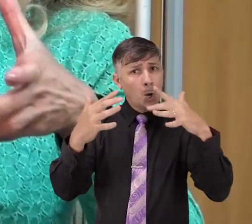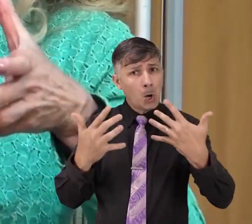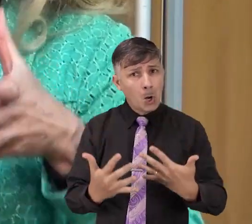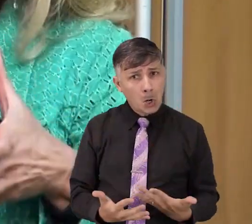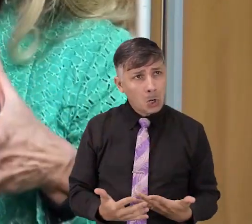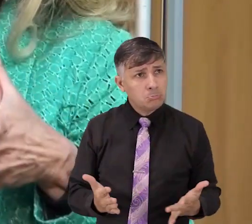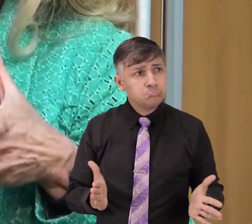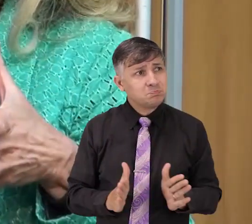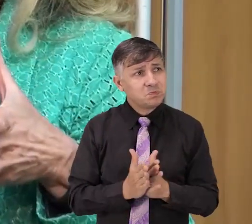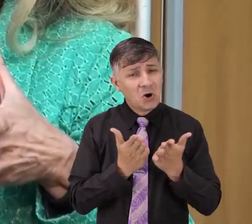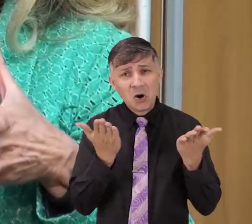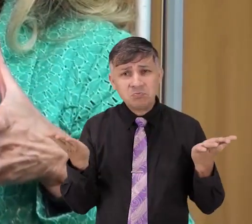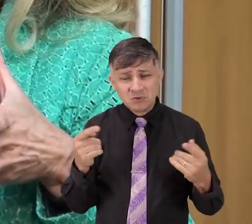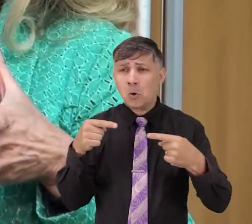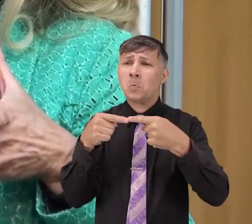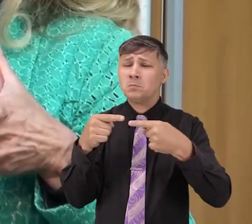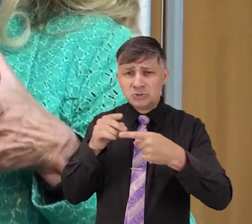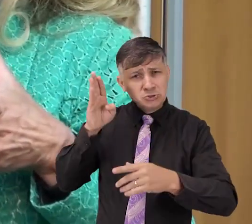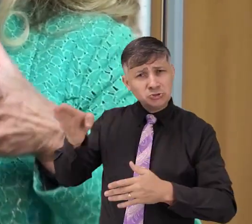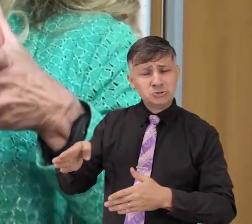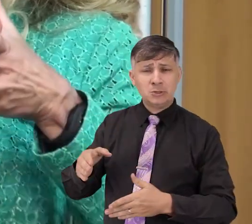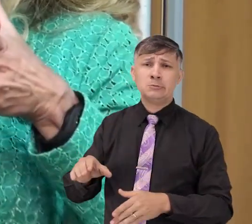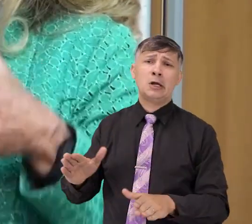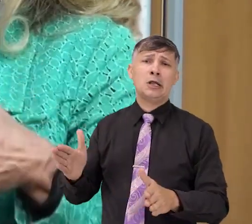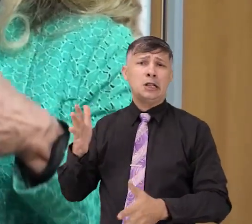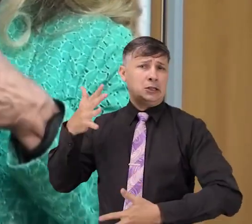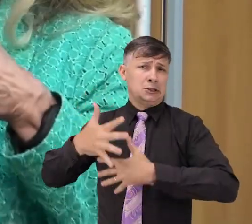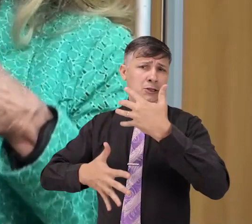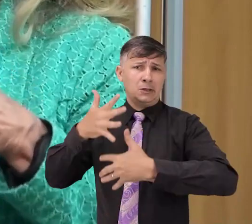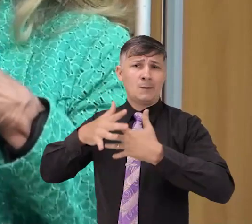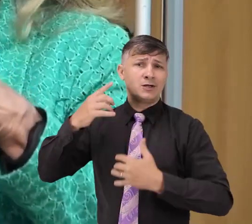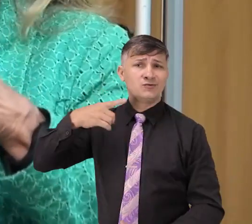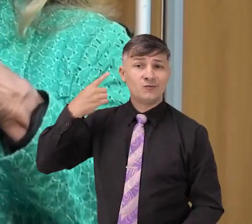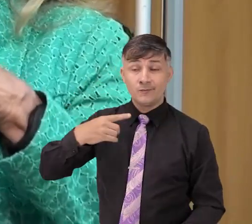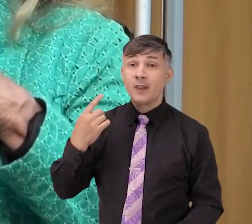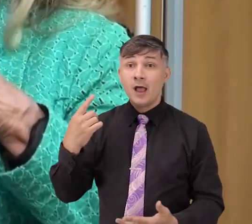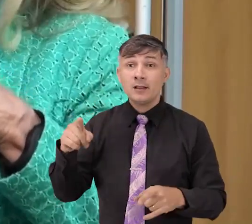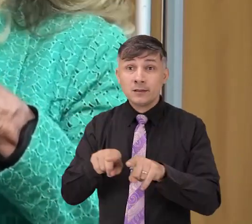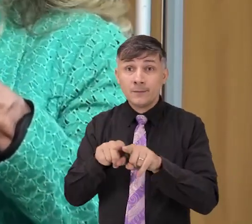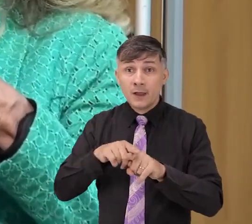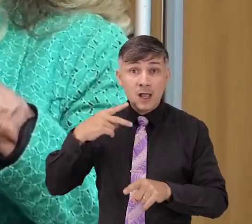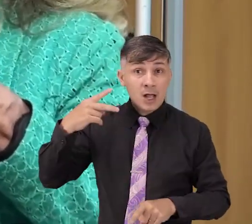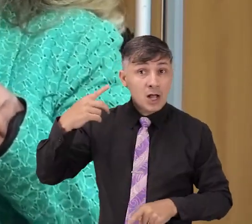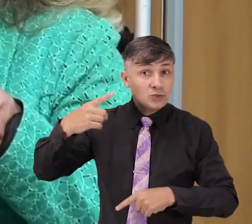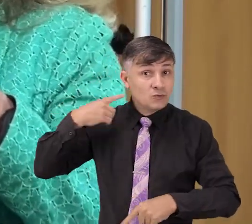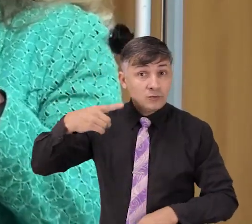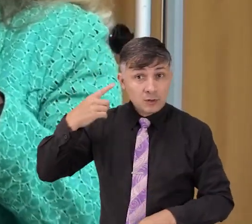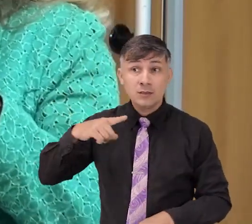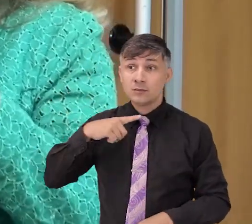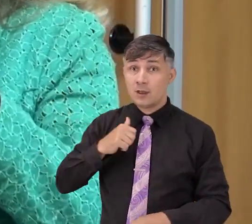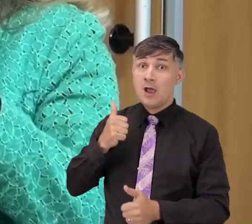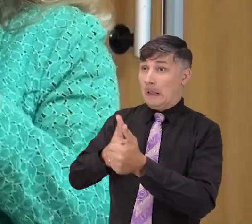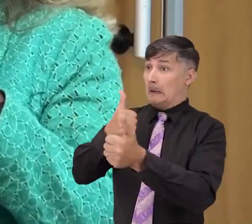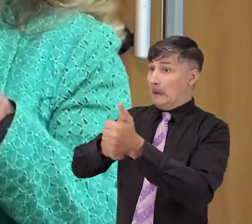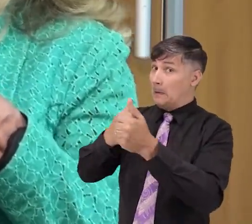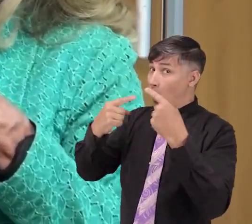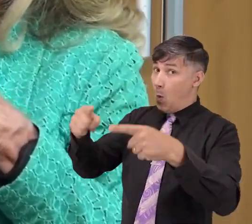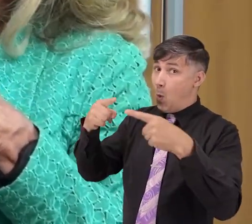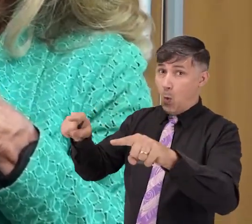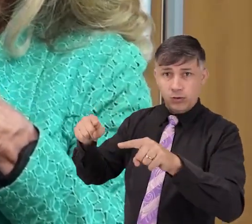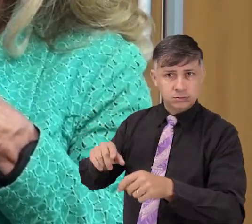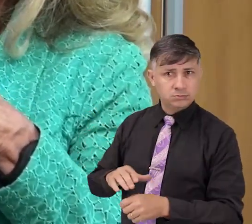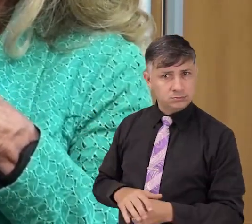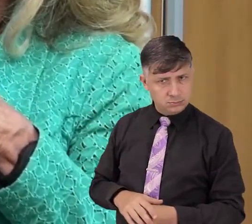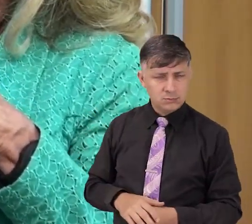reflete diretamente na advocacia, e a advocacia hoje está cada vez, além de perseguida politicamente, aí eu estou falando